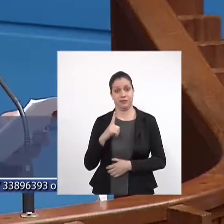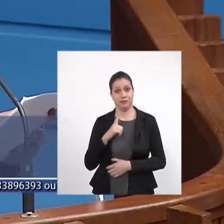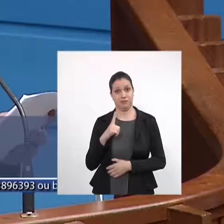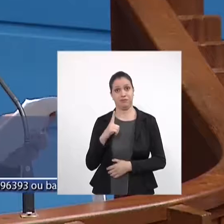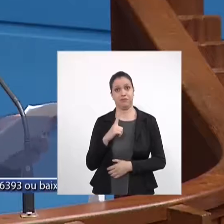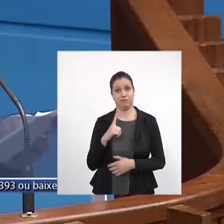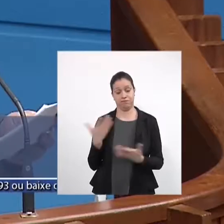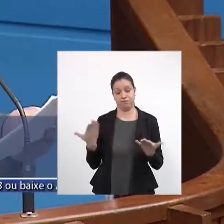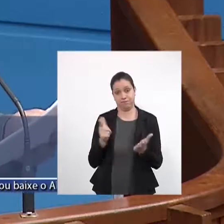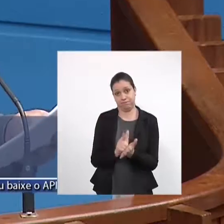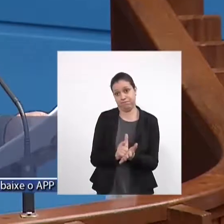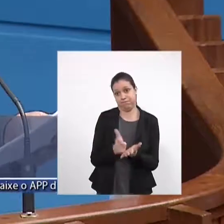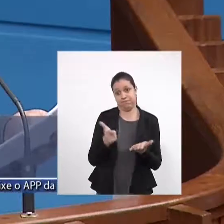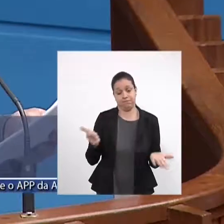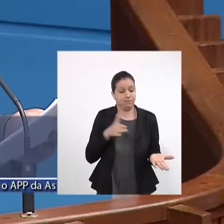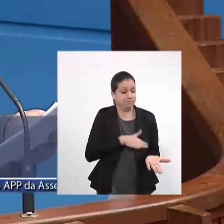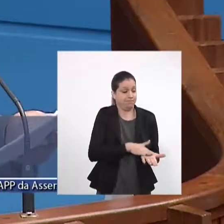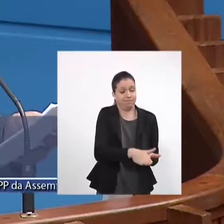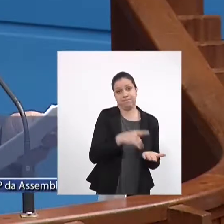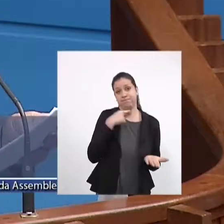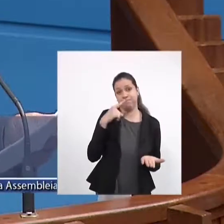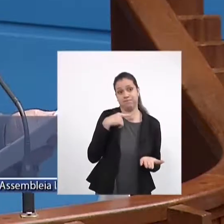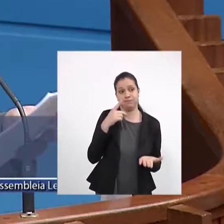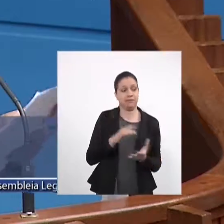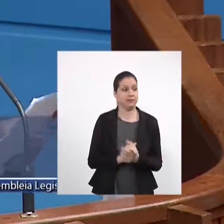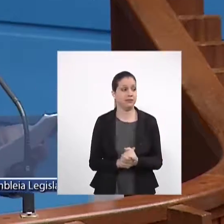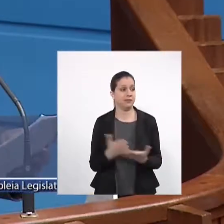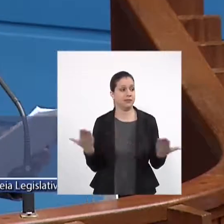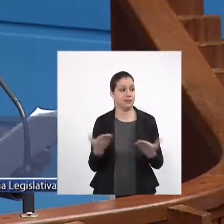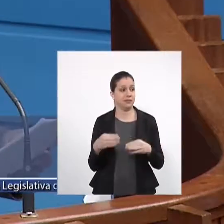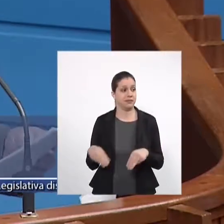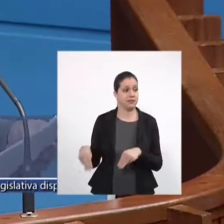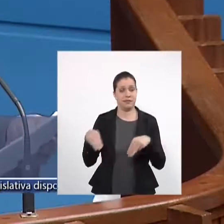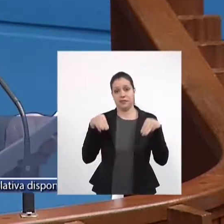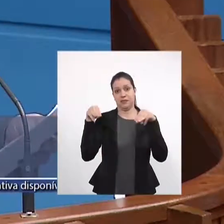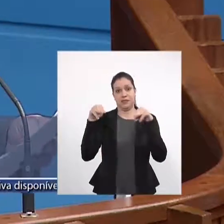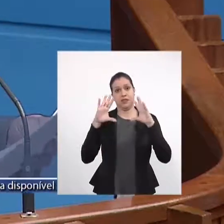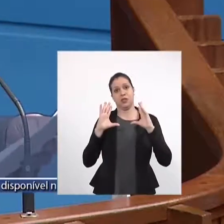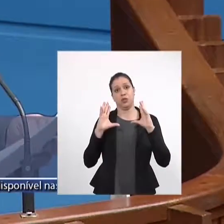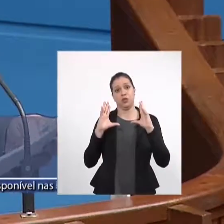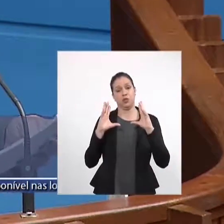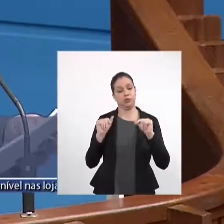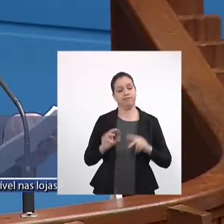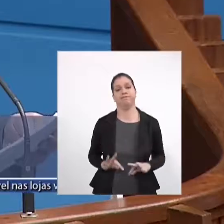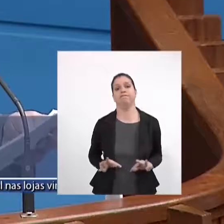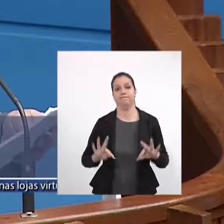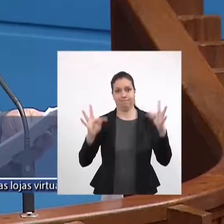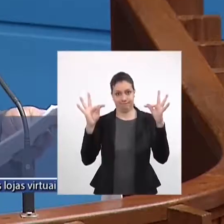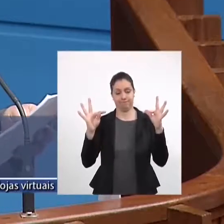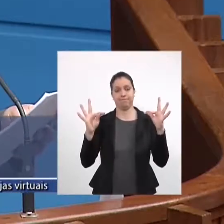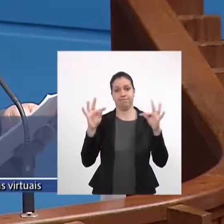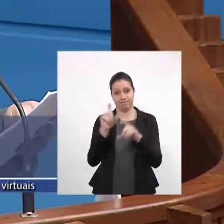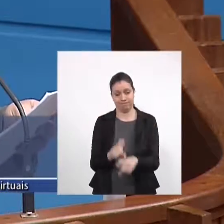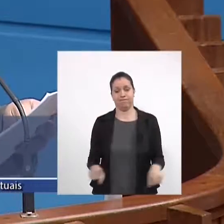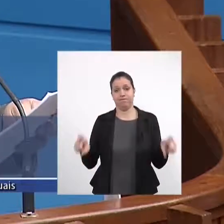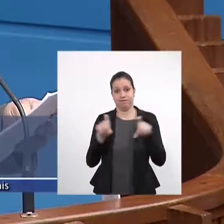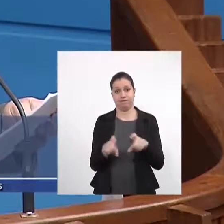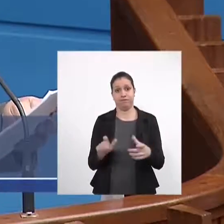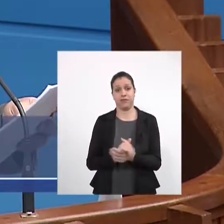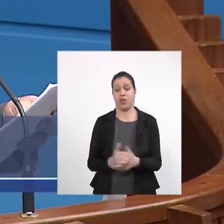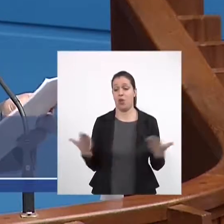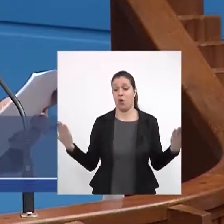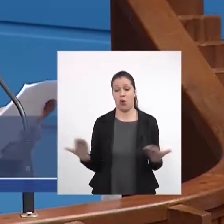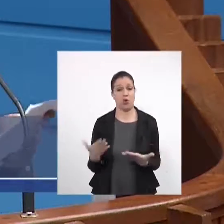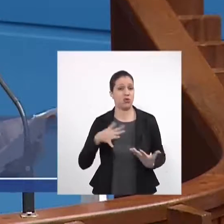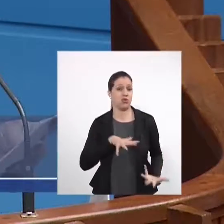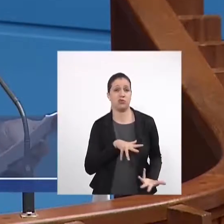O Progresso, vem no ritmo da senda desenfreada da revolução tecnológica. Hoje o mundo